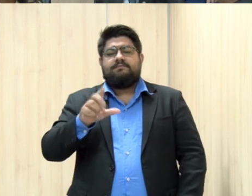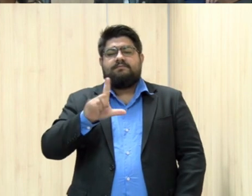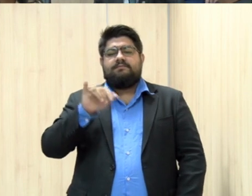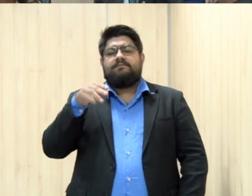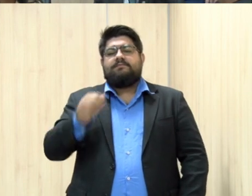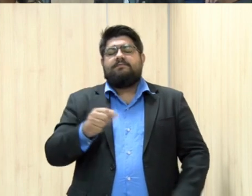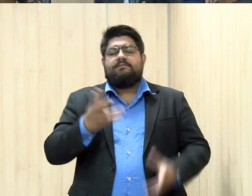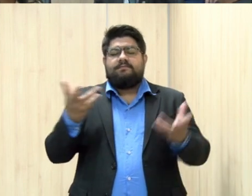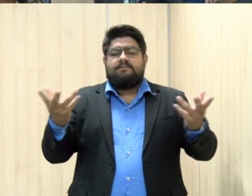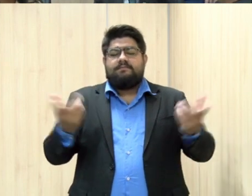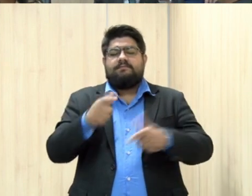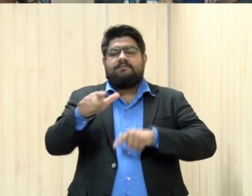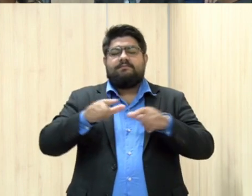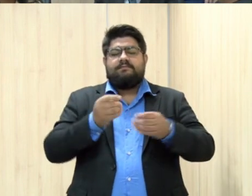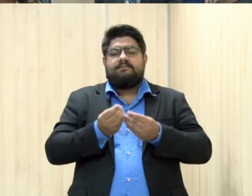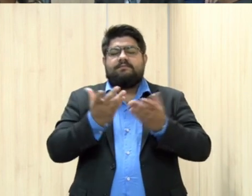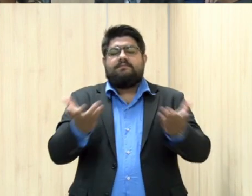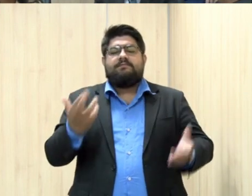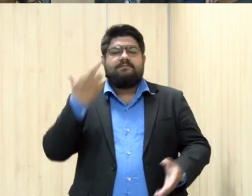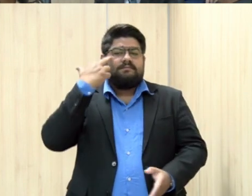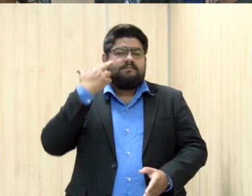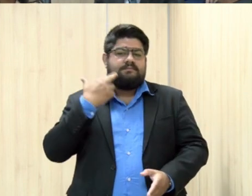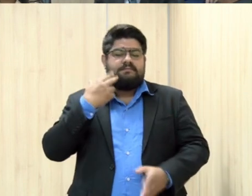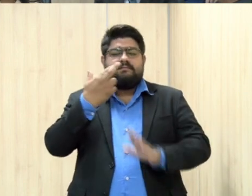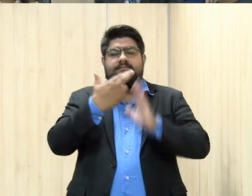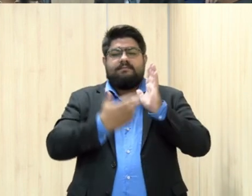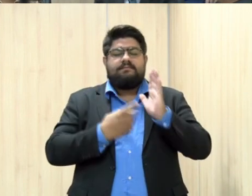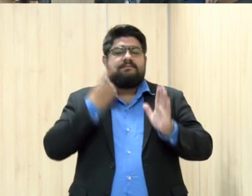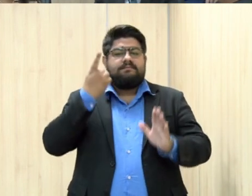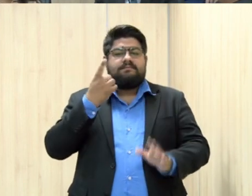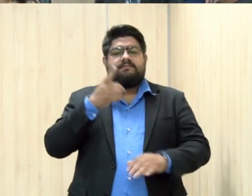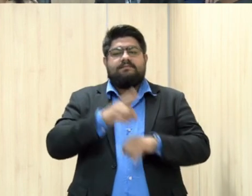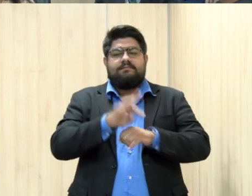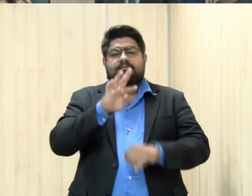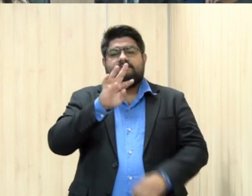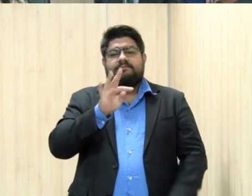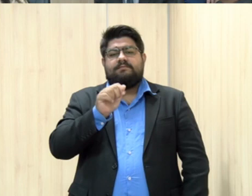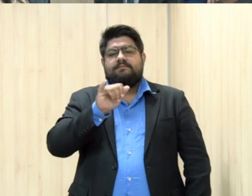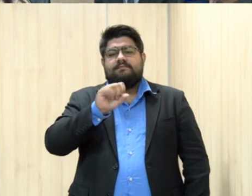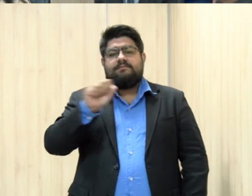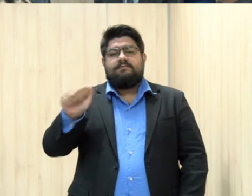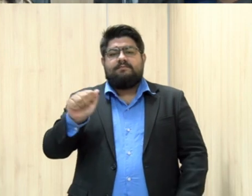prestado ao estado de Rondônia relatoria deputada Thaíssa